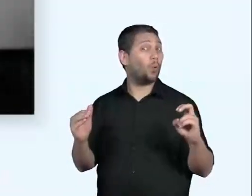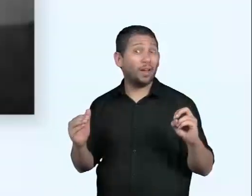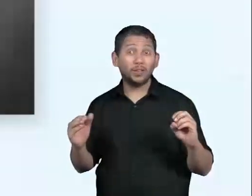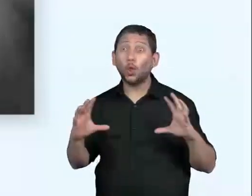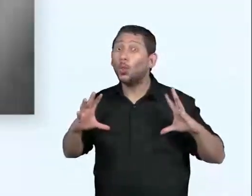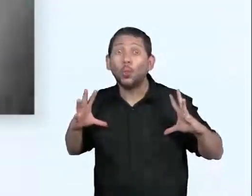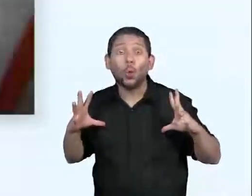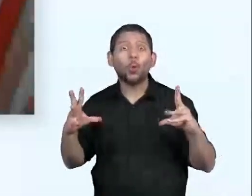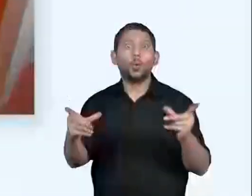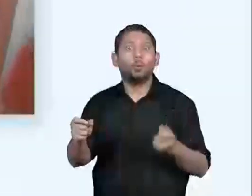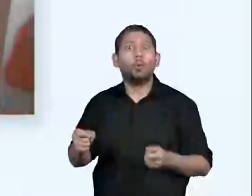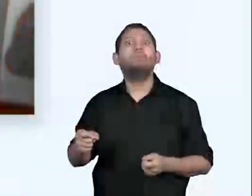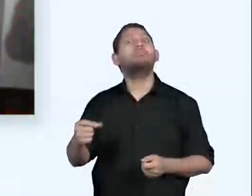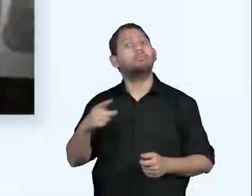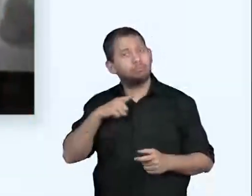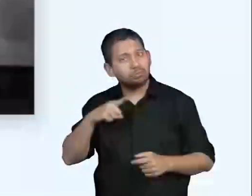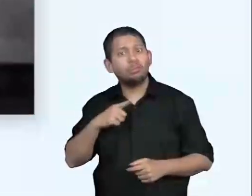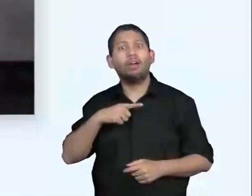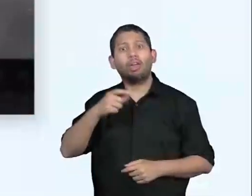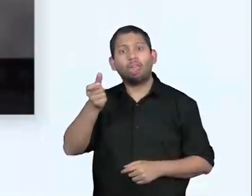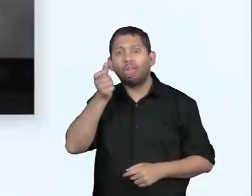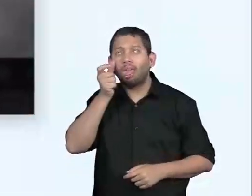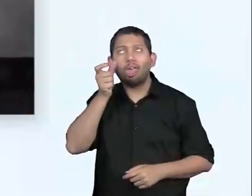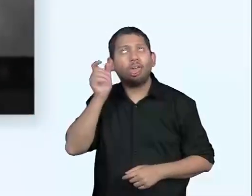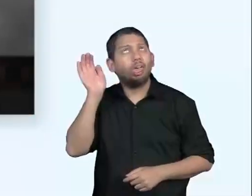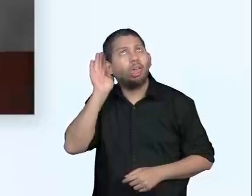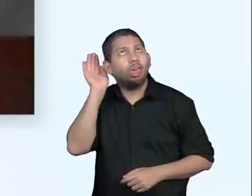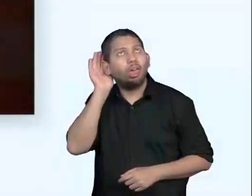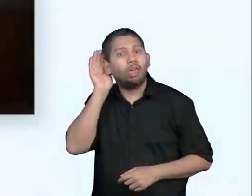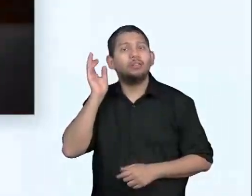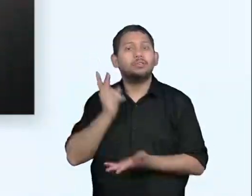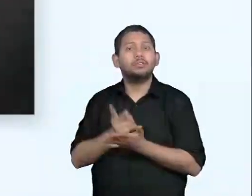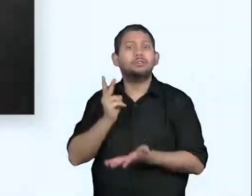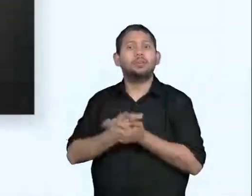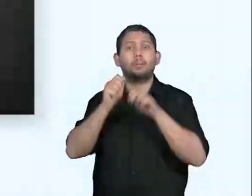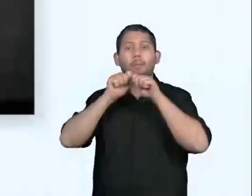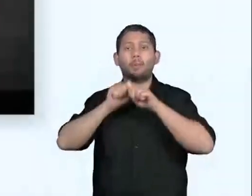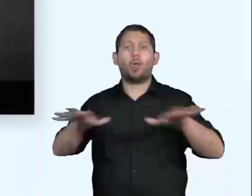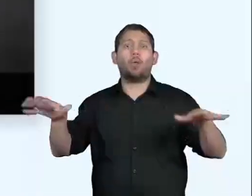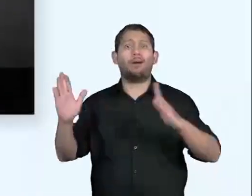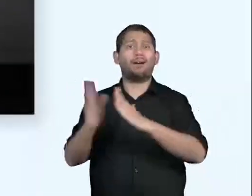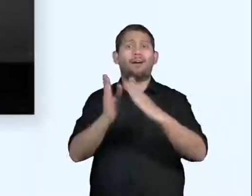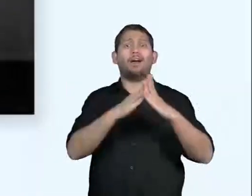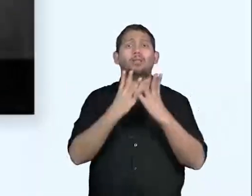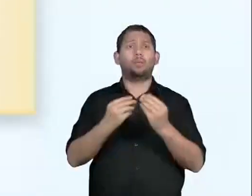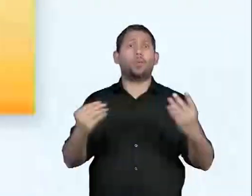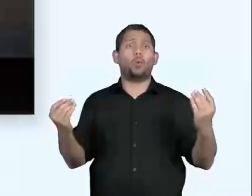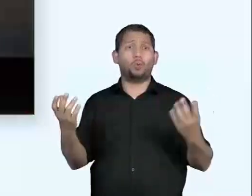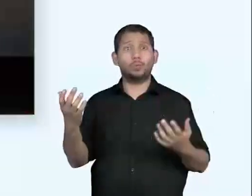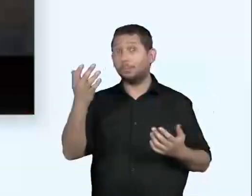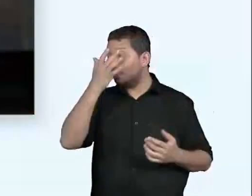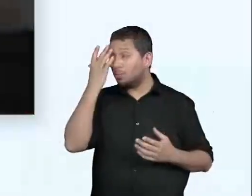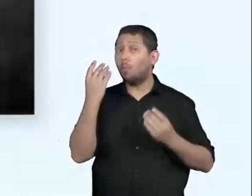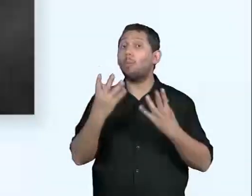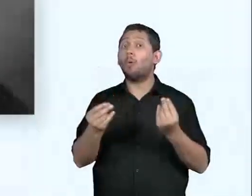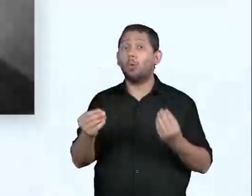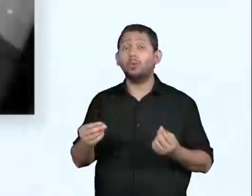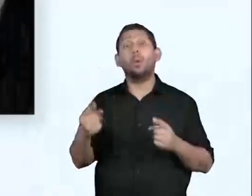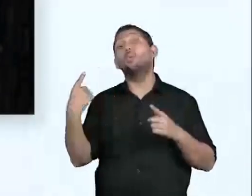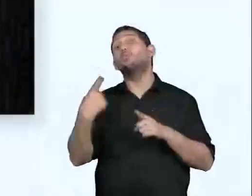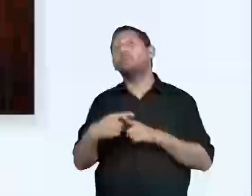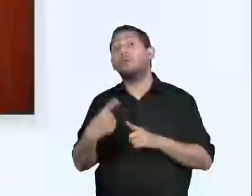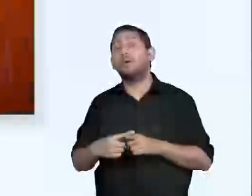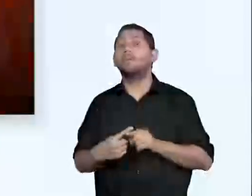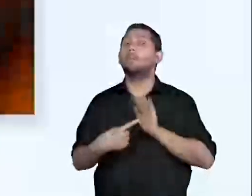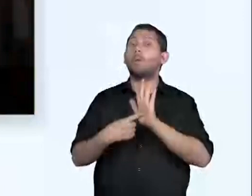1950. Esse foi o período em que o meio de comunicação se popularizou no Brasil. Chegou aos lares, levando entretenimento